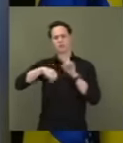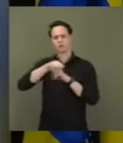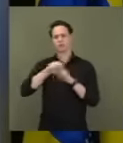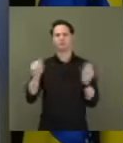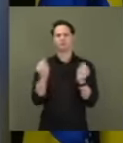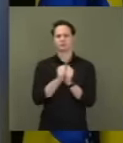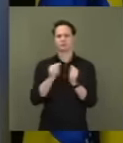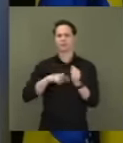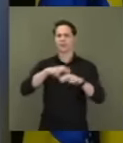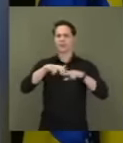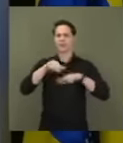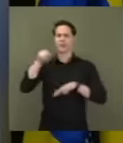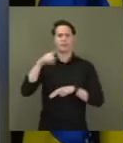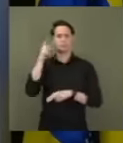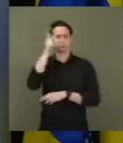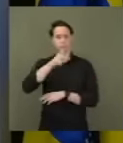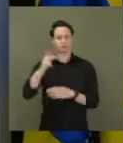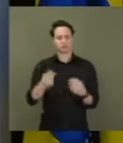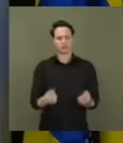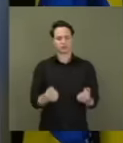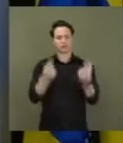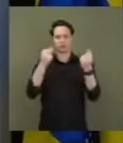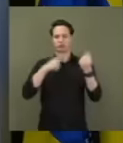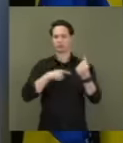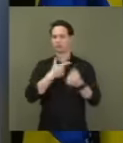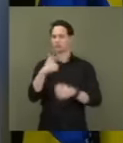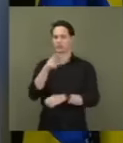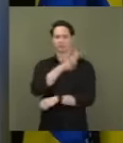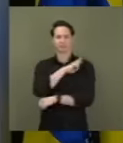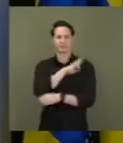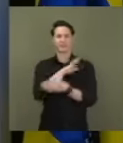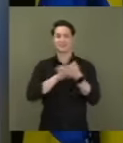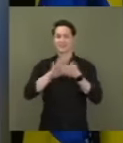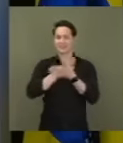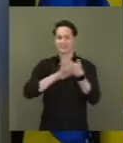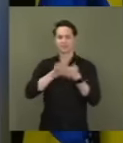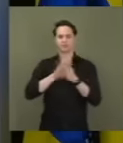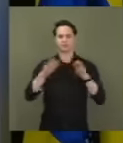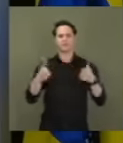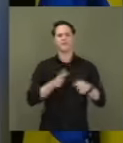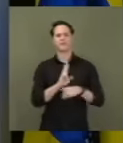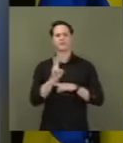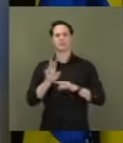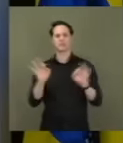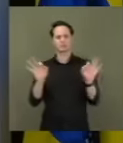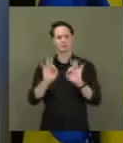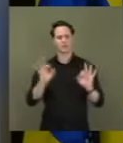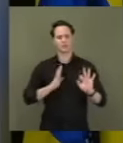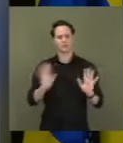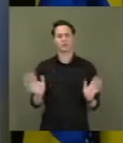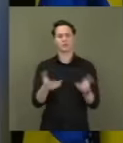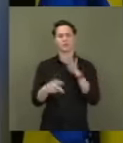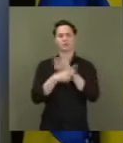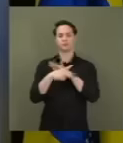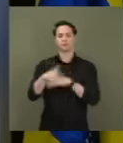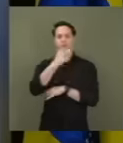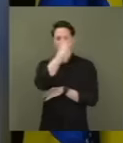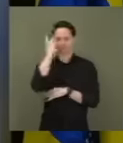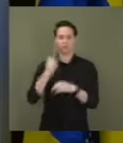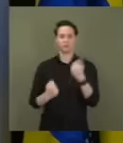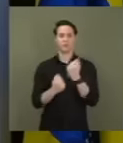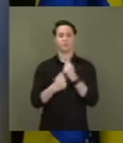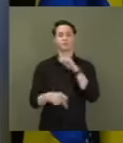causada por uma política econômica sem responsabilidade fiscal, promovida por aliados de